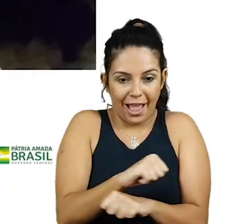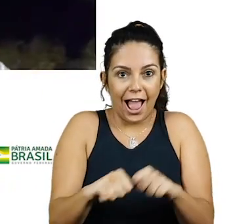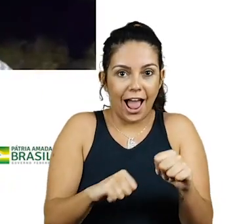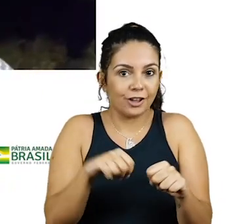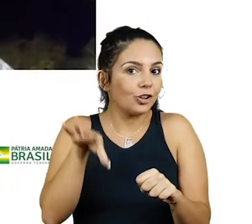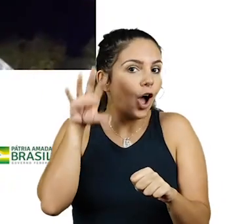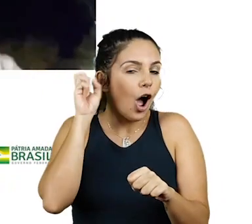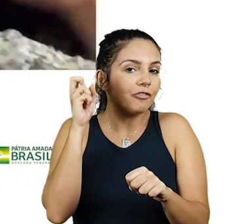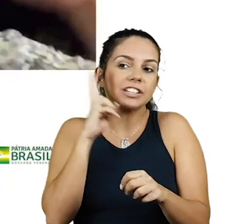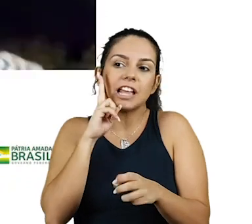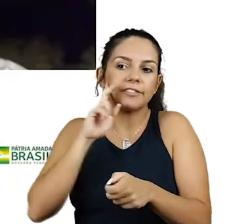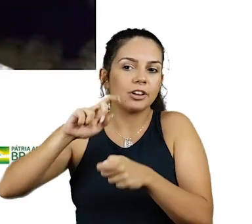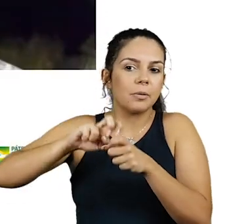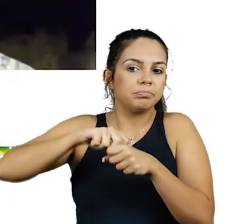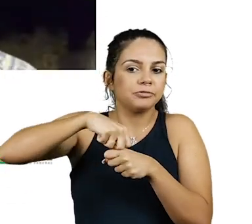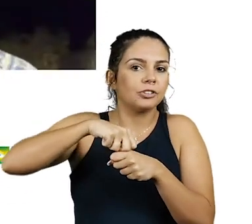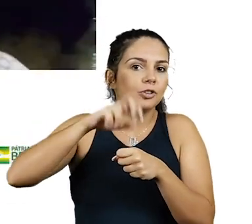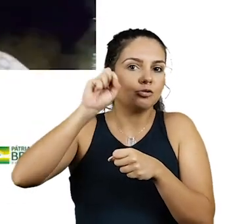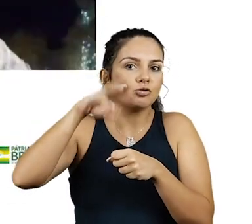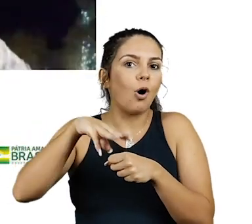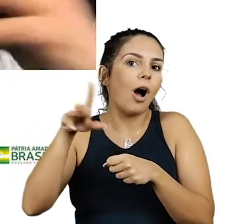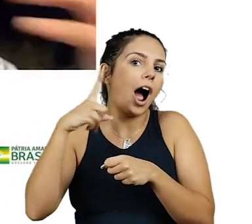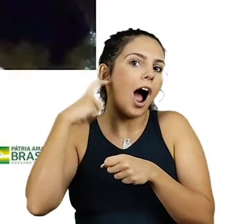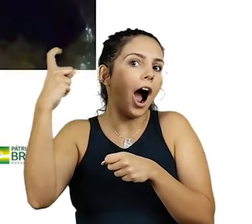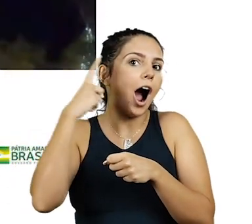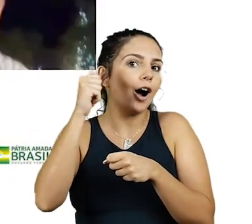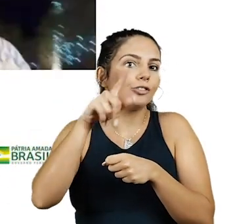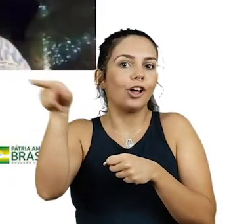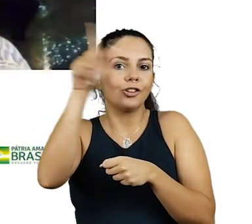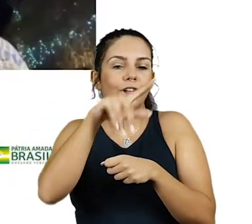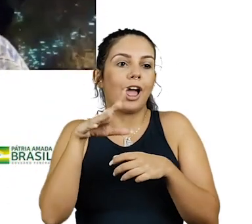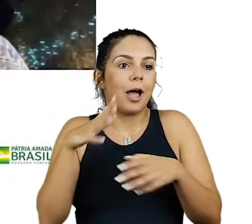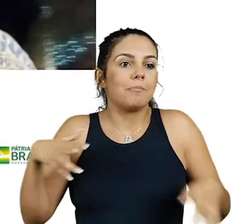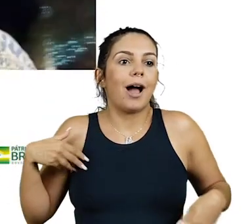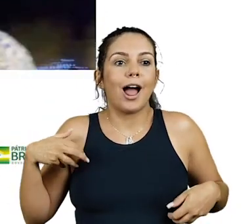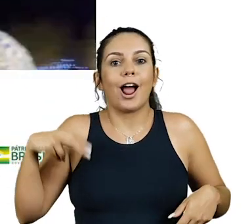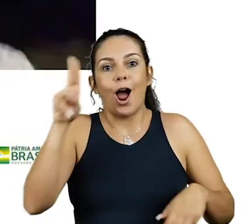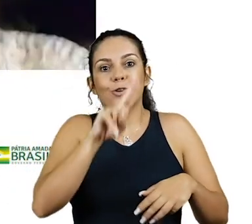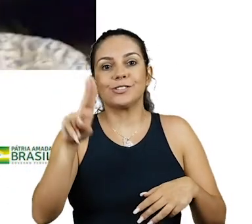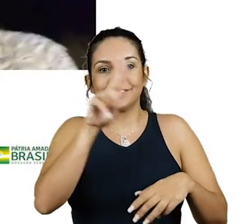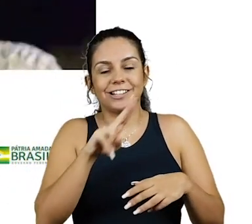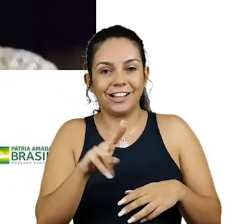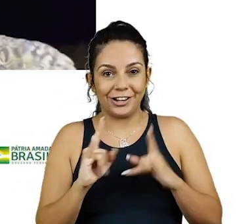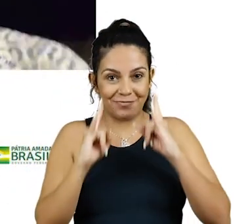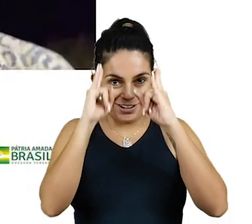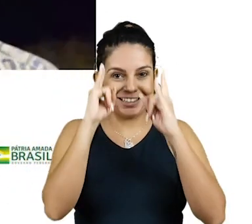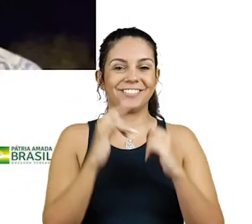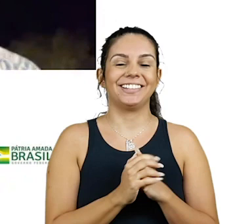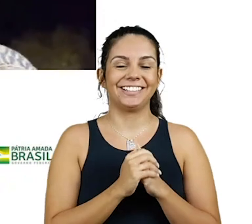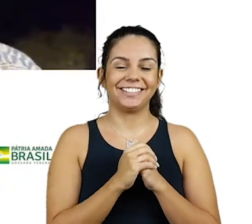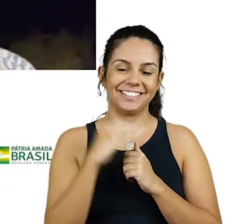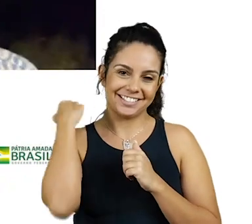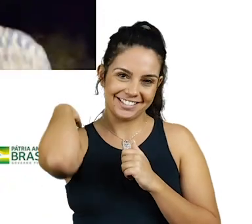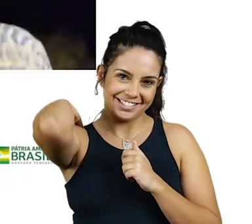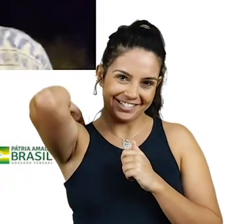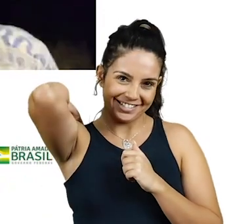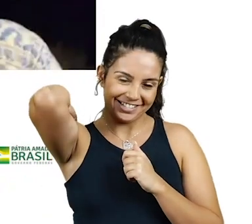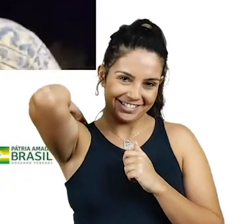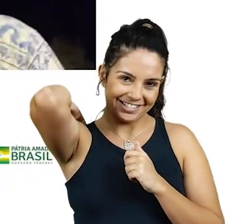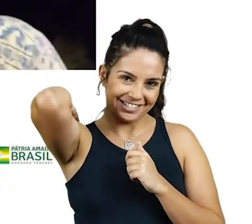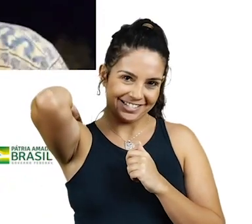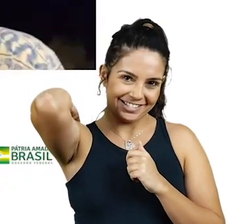barulho de cerveja abrindo, o som tá na maior altura, e eles tomaram conta do apartamento. Então